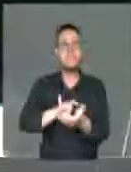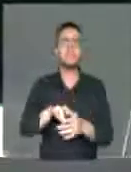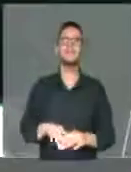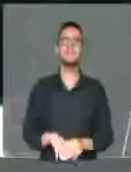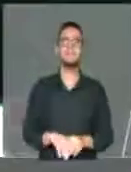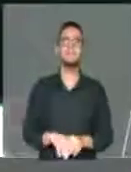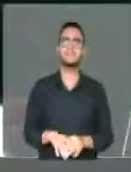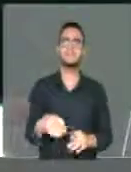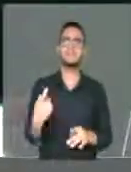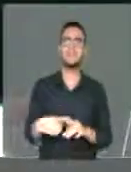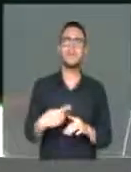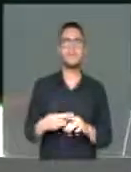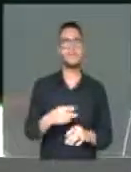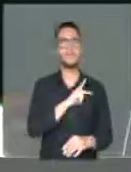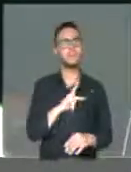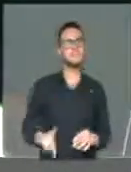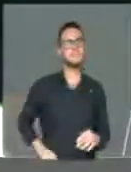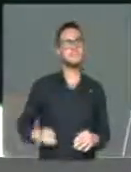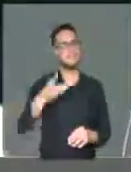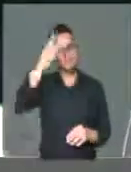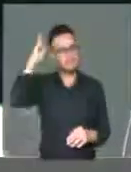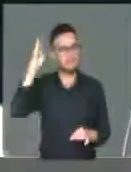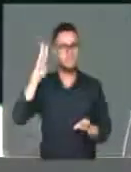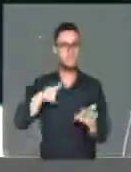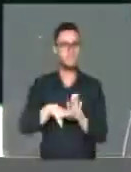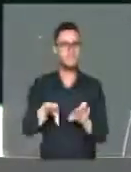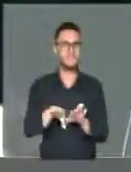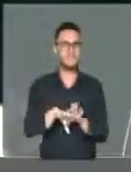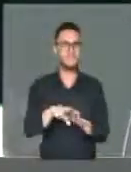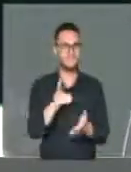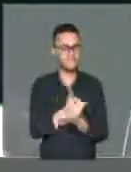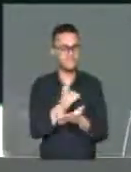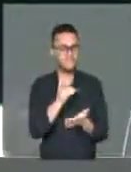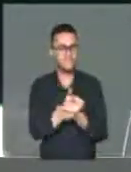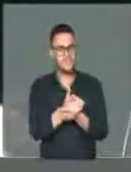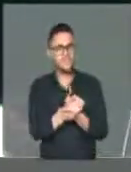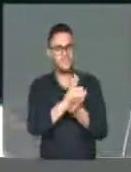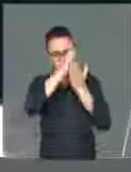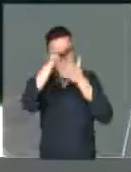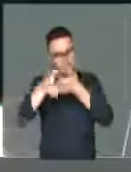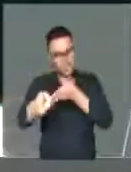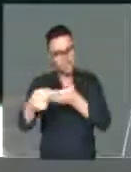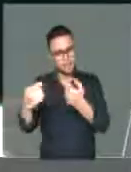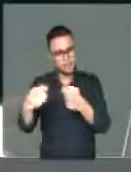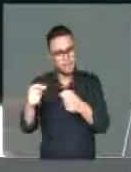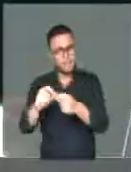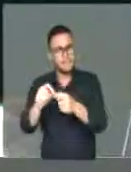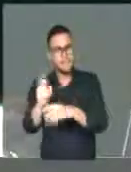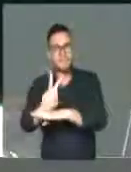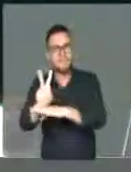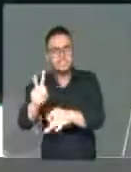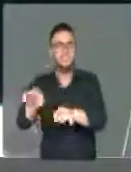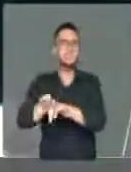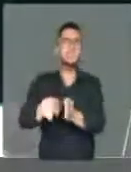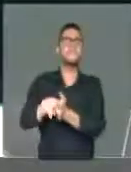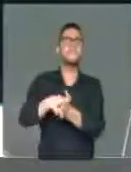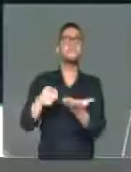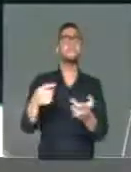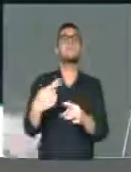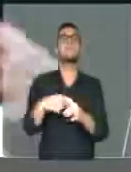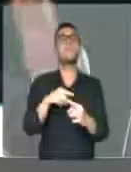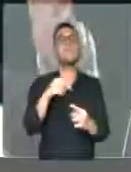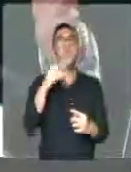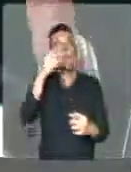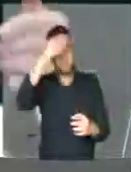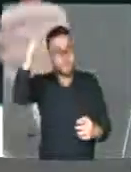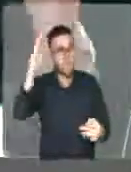O presidente Temer também, ele é dessa linha de investigar e de fazer, até porque ele fala olhando no